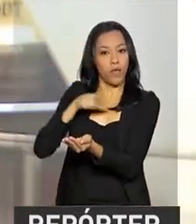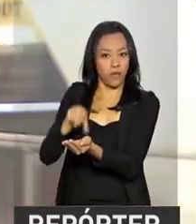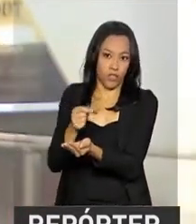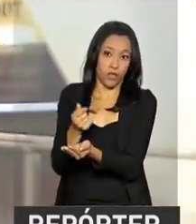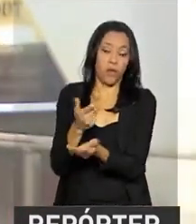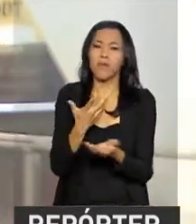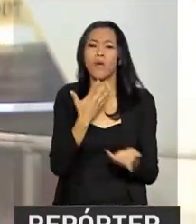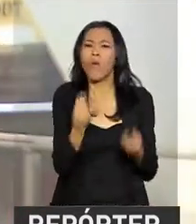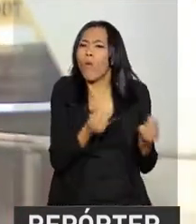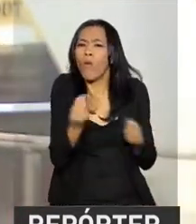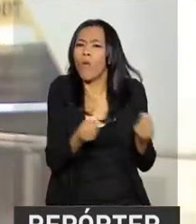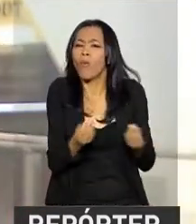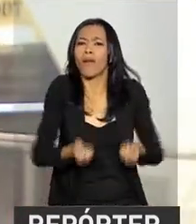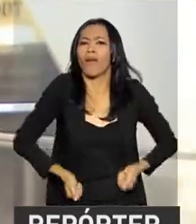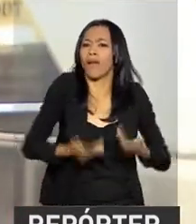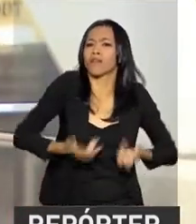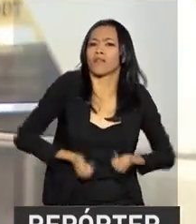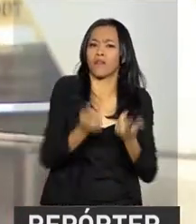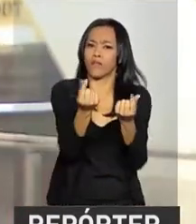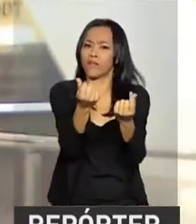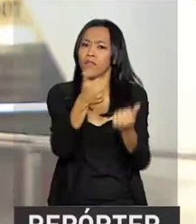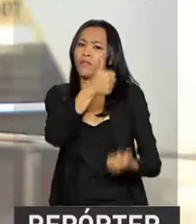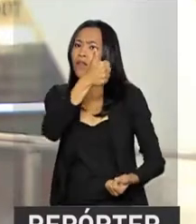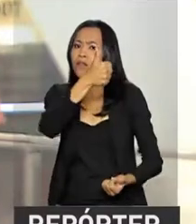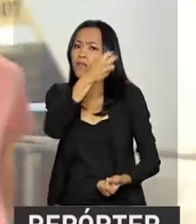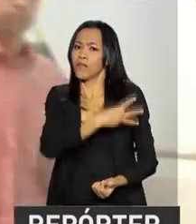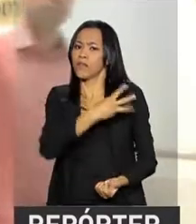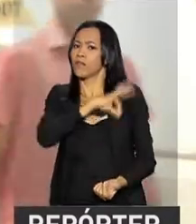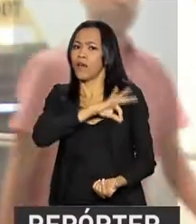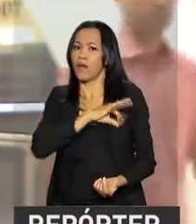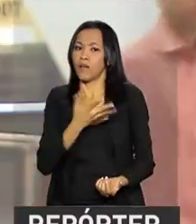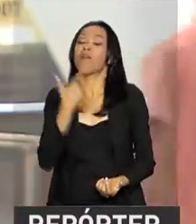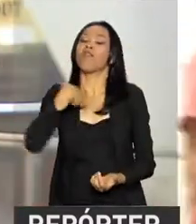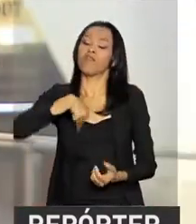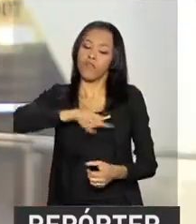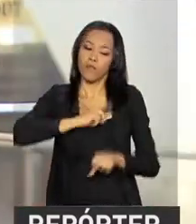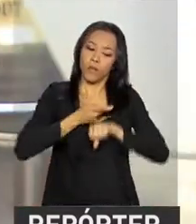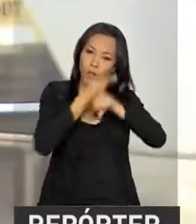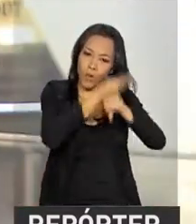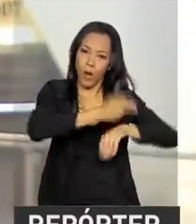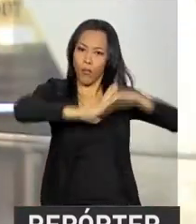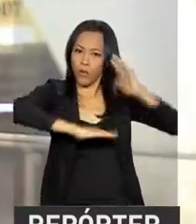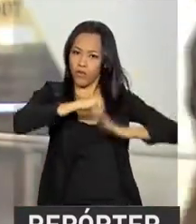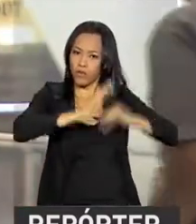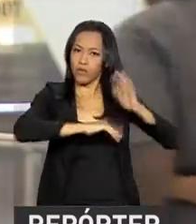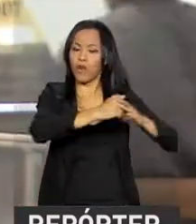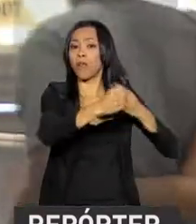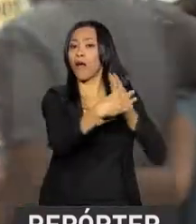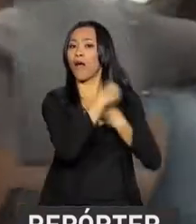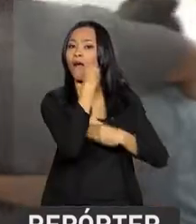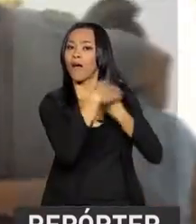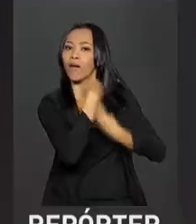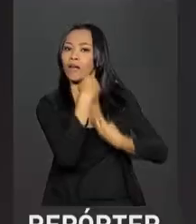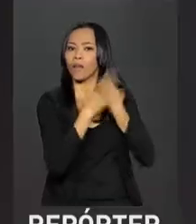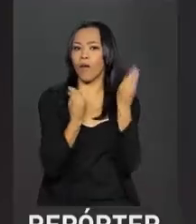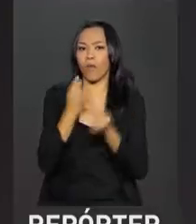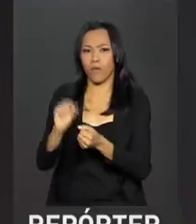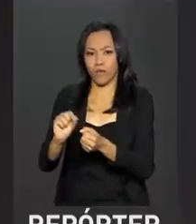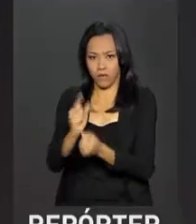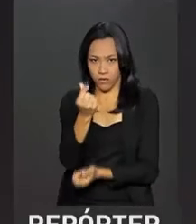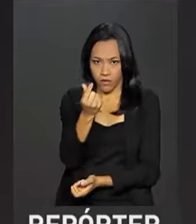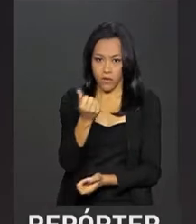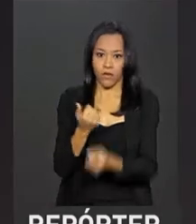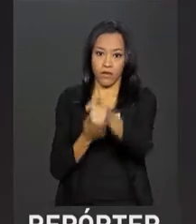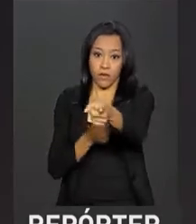melhor forma de gastar o 13º salário? A gente foi consultar um especialista para pegar dicas. Para